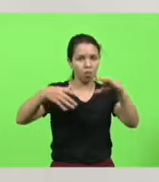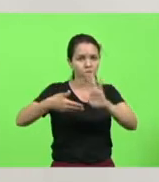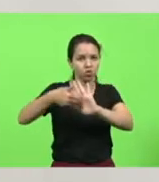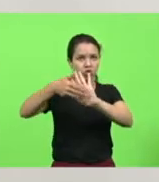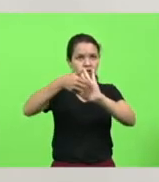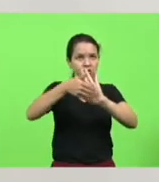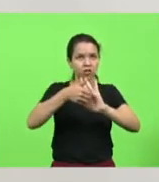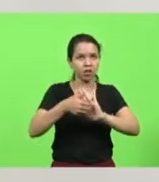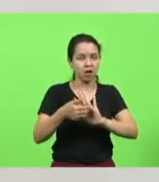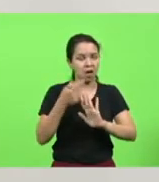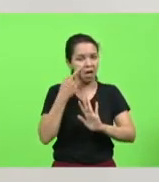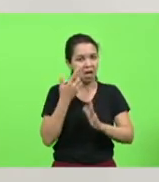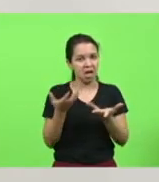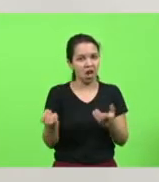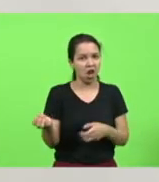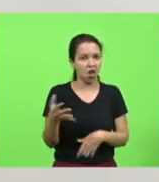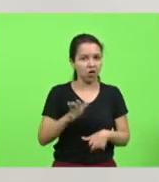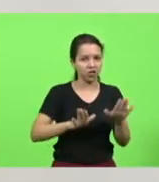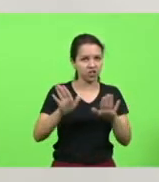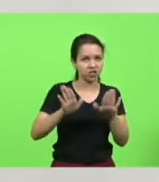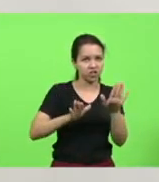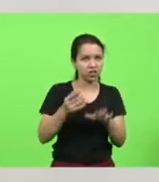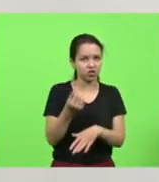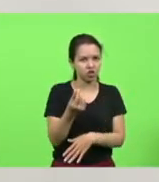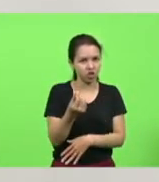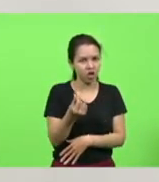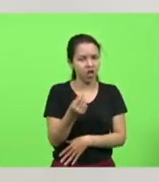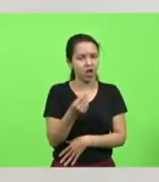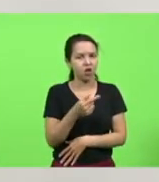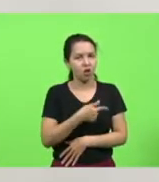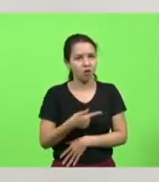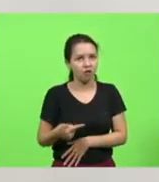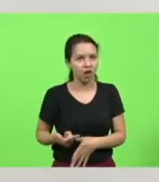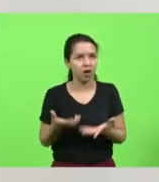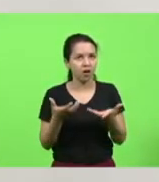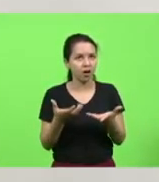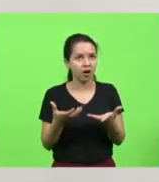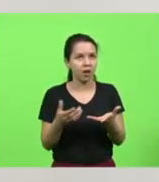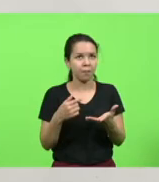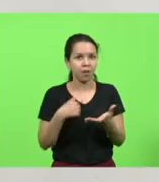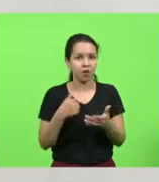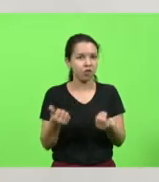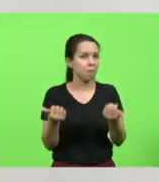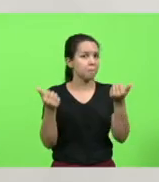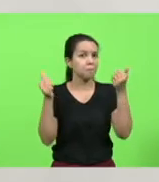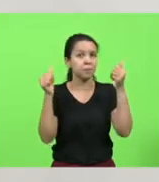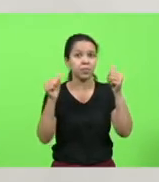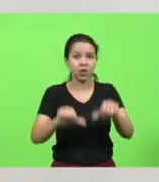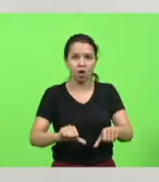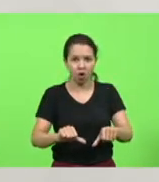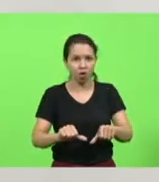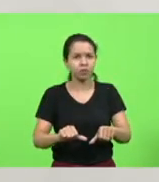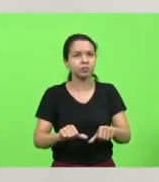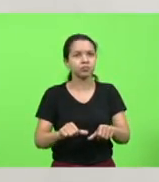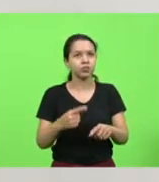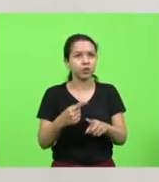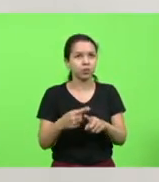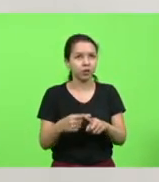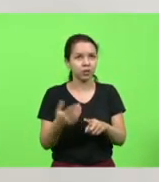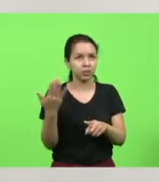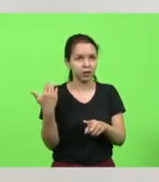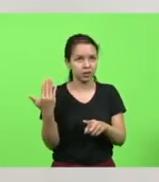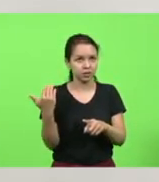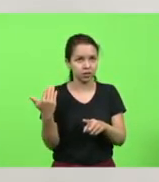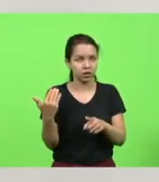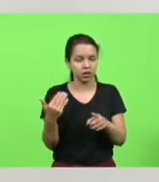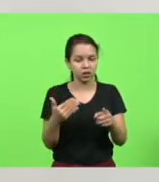nova licitação para tentar ganhar mais um dinheirinho do governo, mas ficou, então, uma armadilha. Ficou pior do que estava, porque tinha um antigo moles, que é um braço